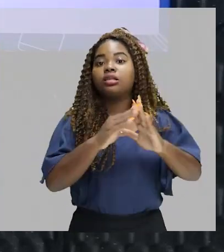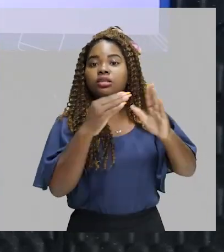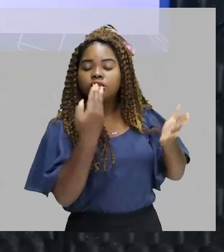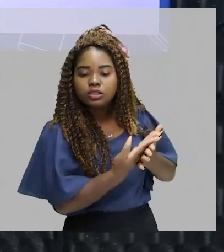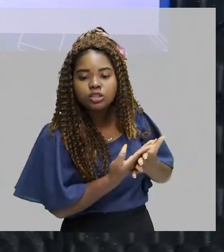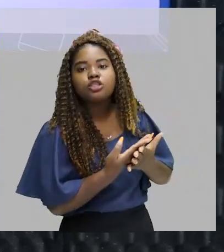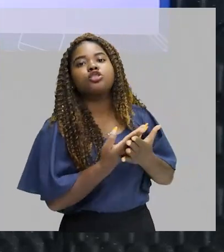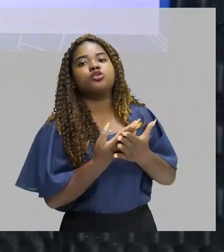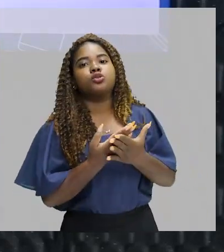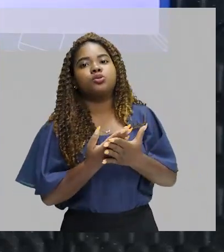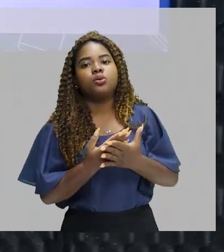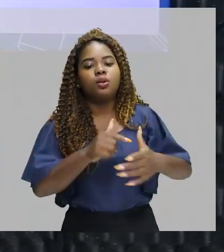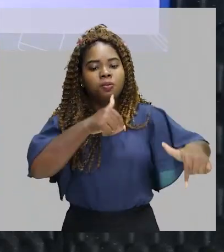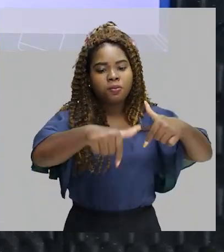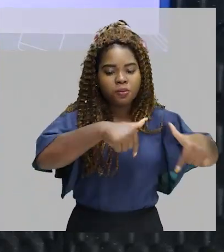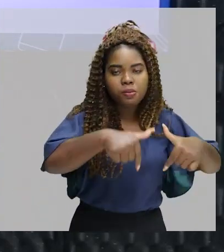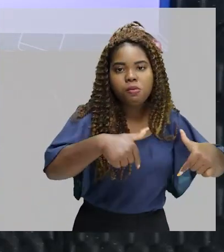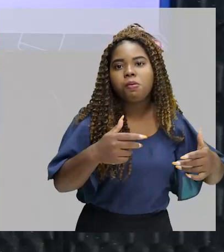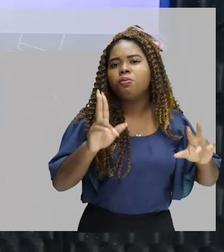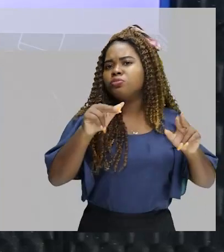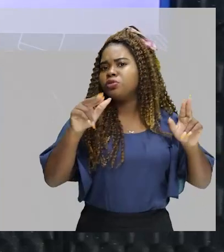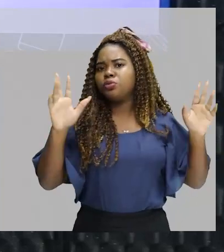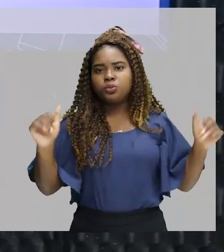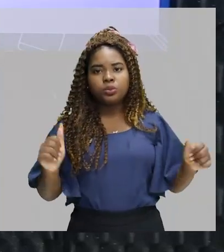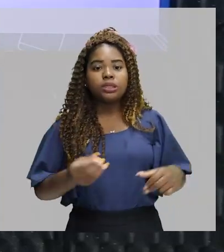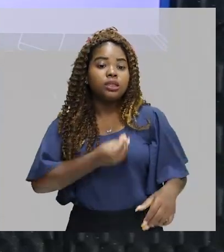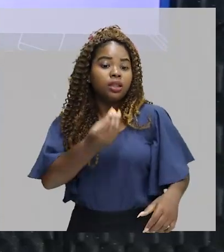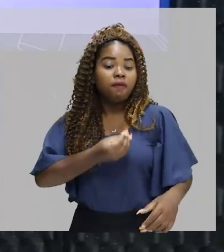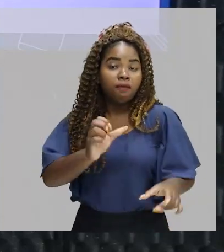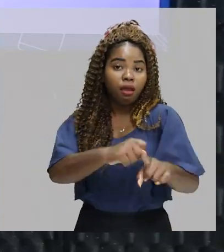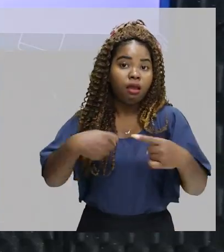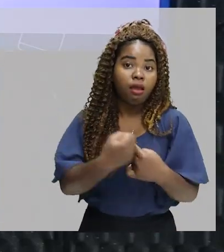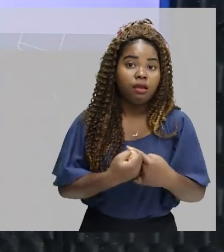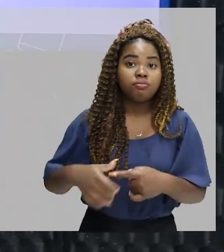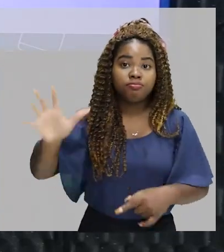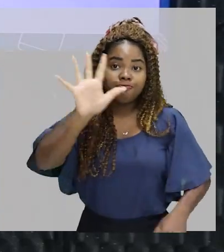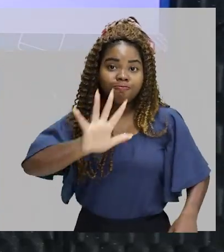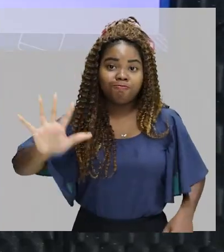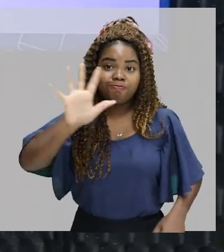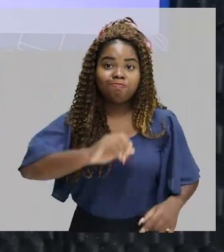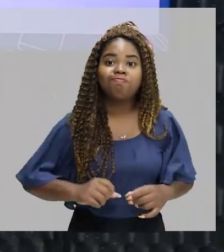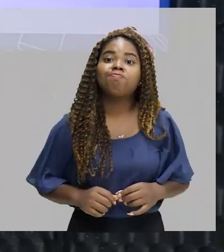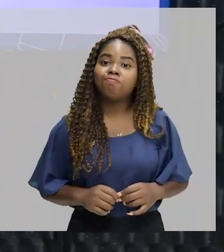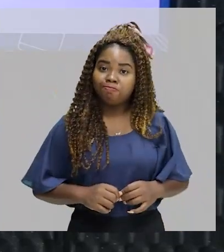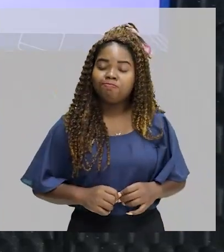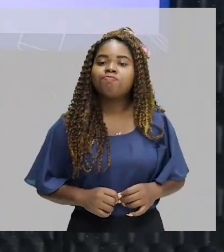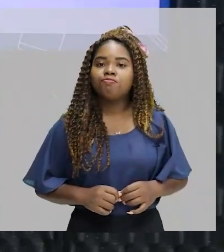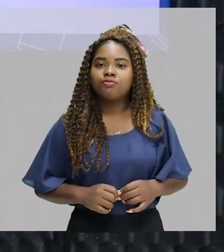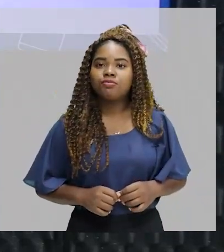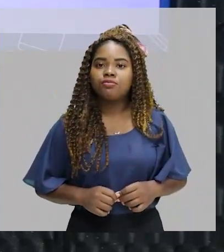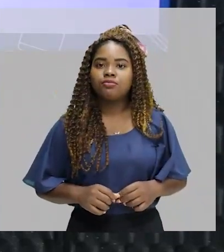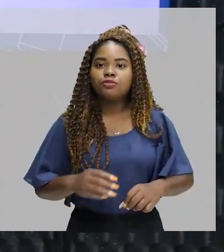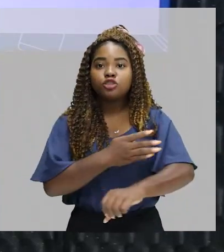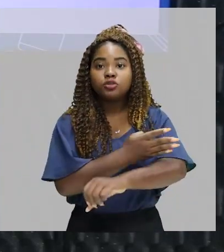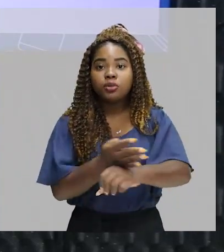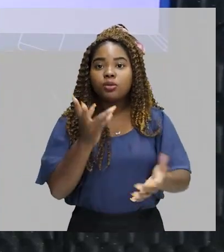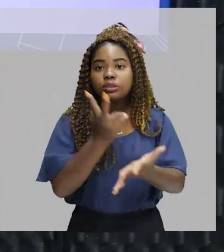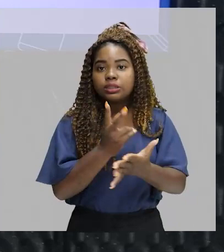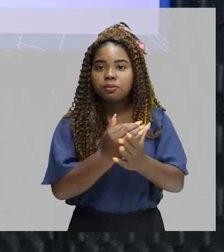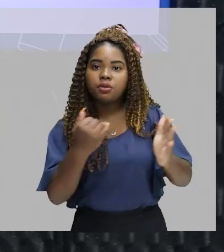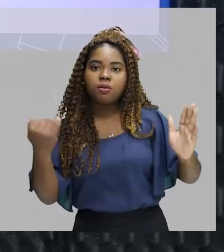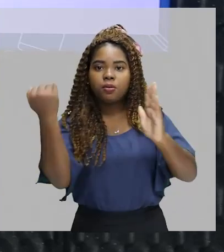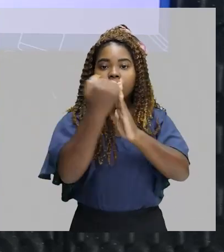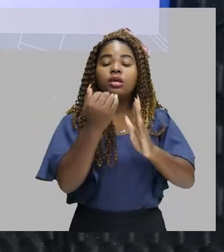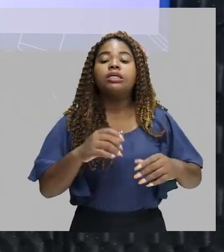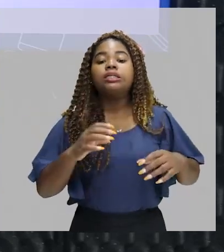escolas, os locais de trabalho e na vida social em geral. Tá? Então lembra disso. Todo preconceito